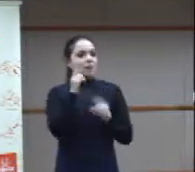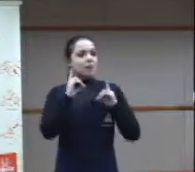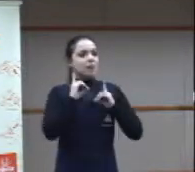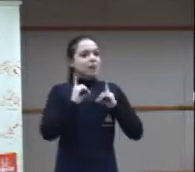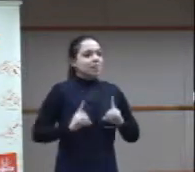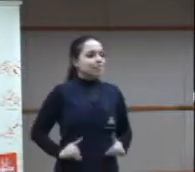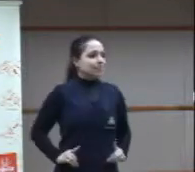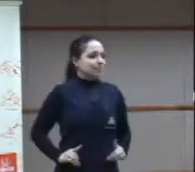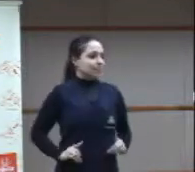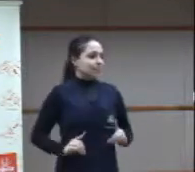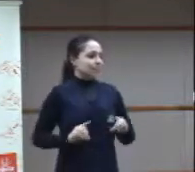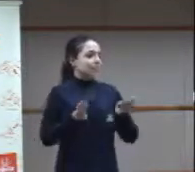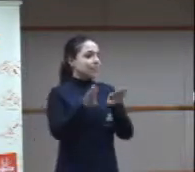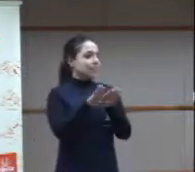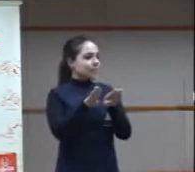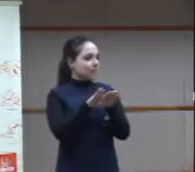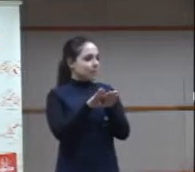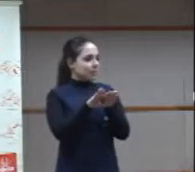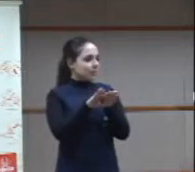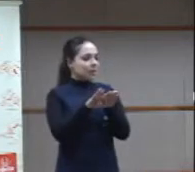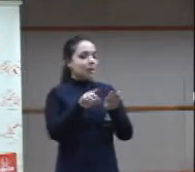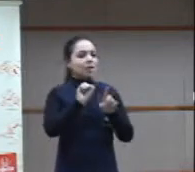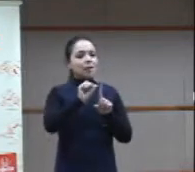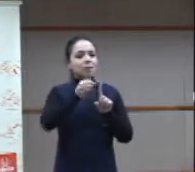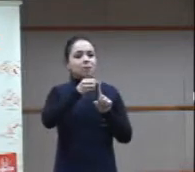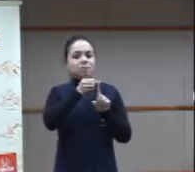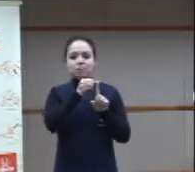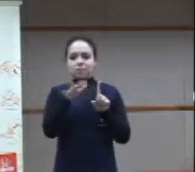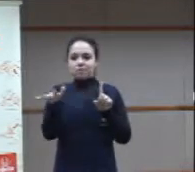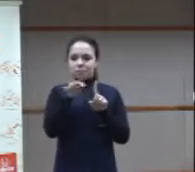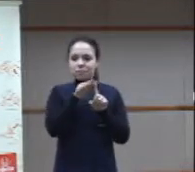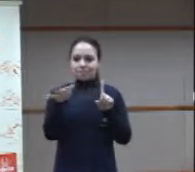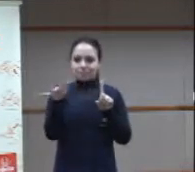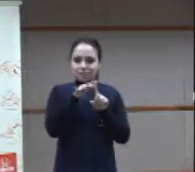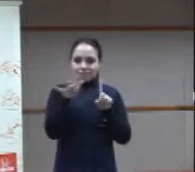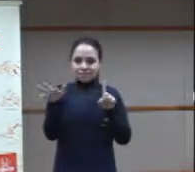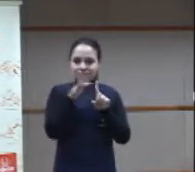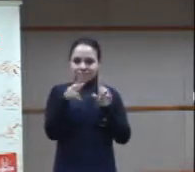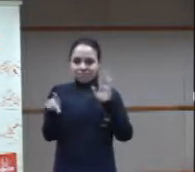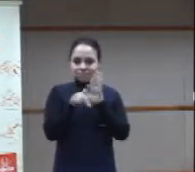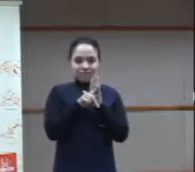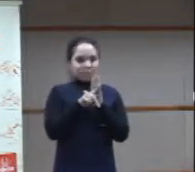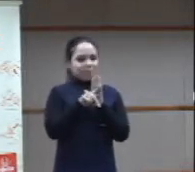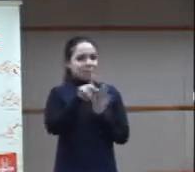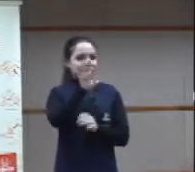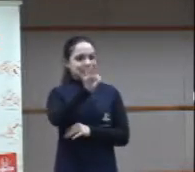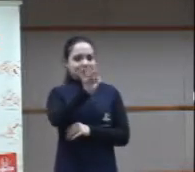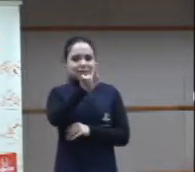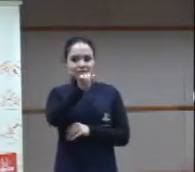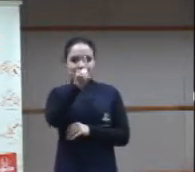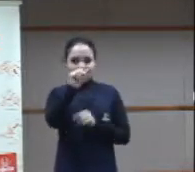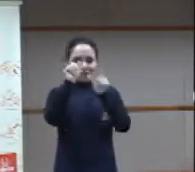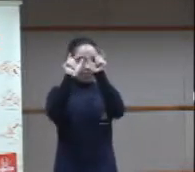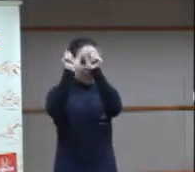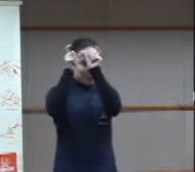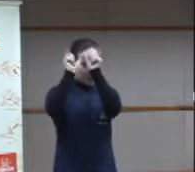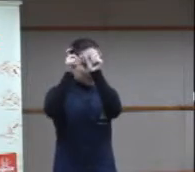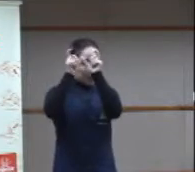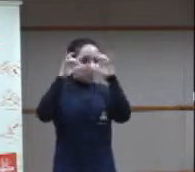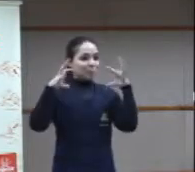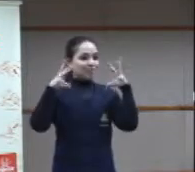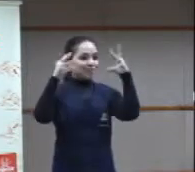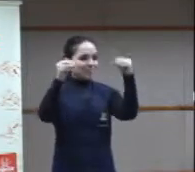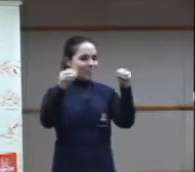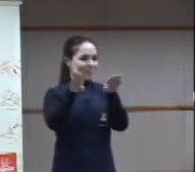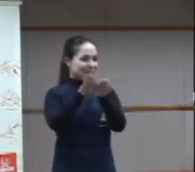com deficiência, pessoas com transtornos globais do desenvolvimento e pessoas com superdotação, altas